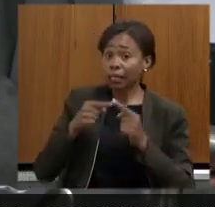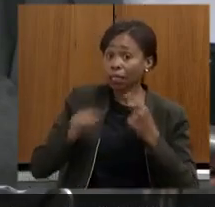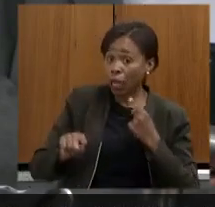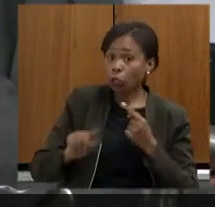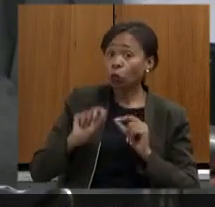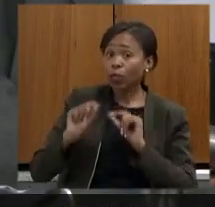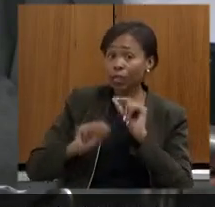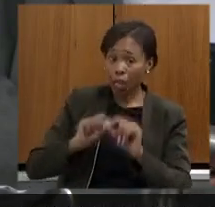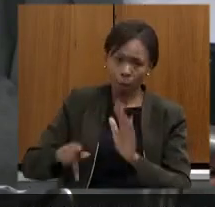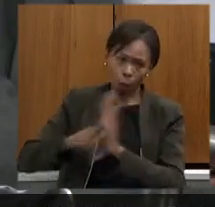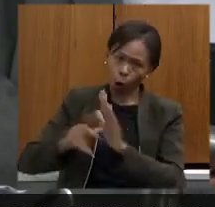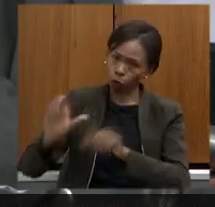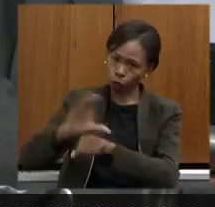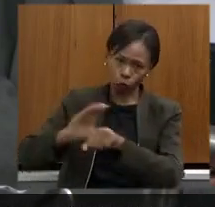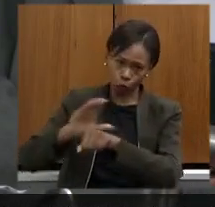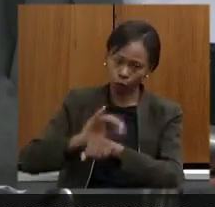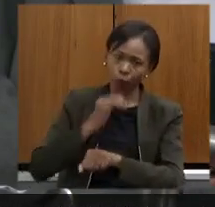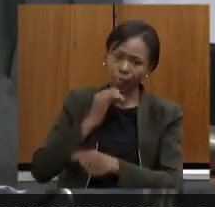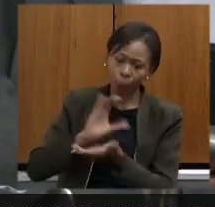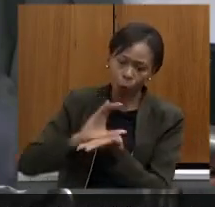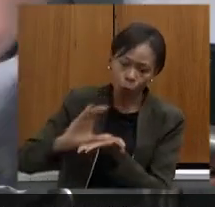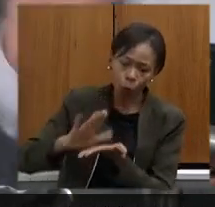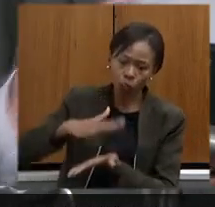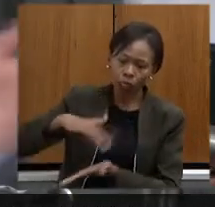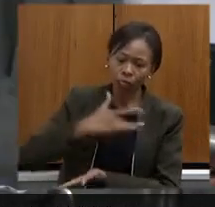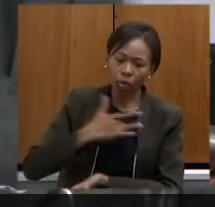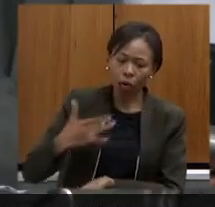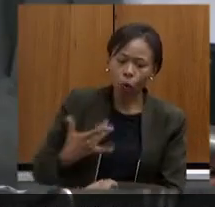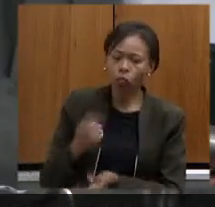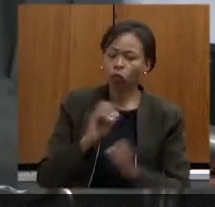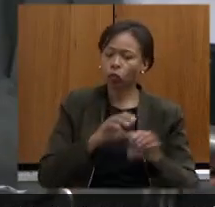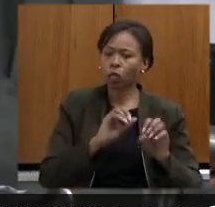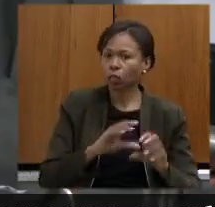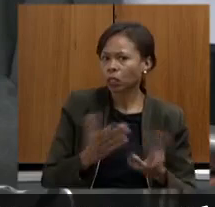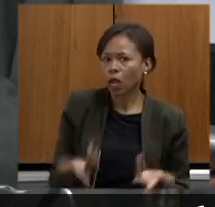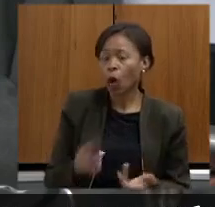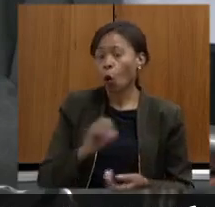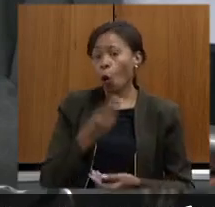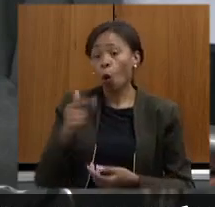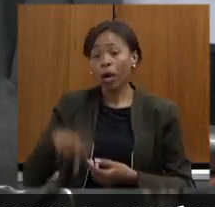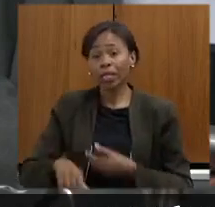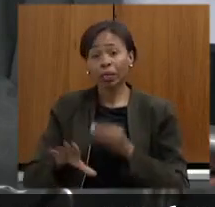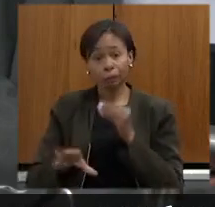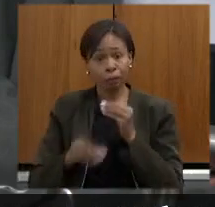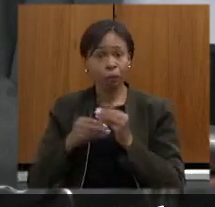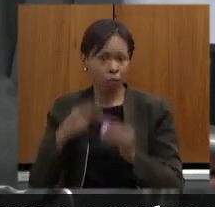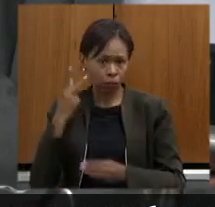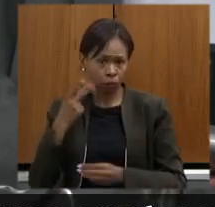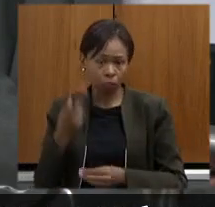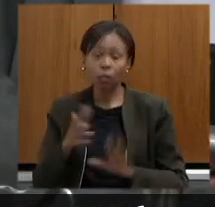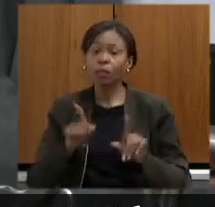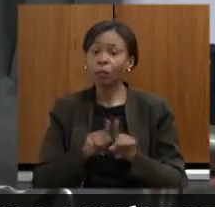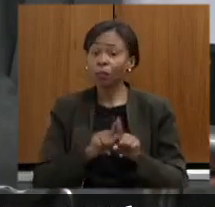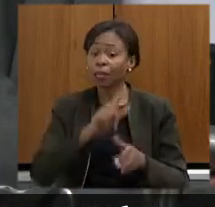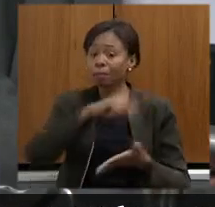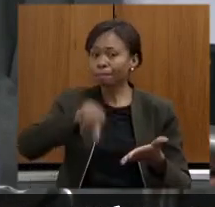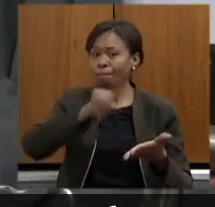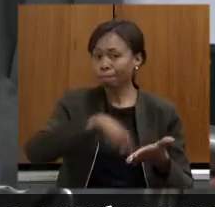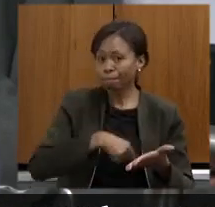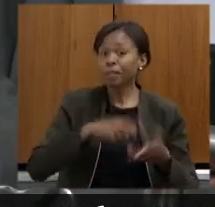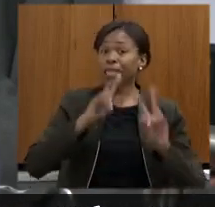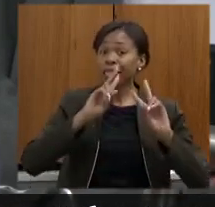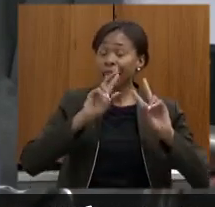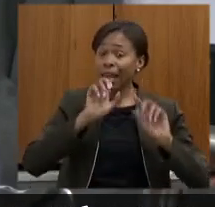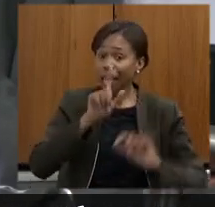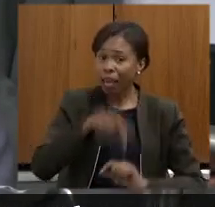imperativo constitucional como execução dos recursos na saúde na educação o que temos feito na minha das bancadas haverá em minha opinião vedações daquilo que a